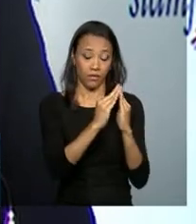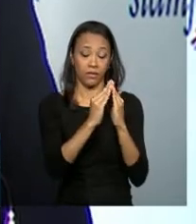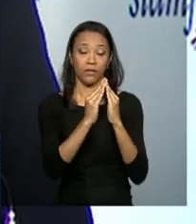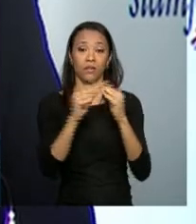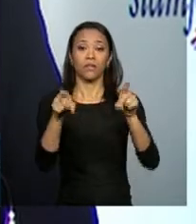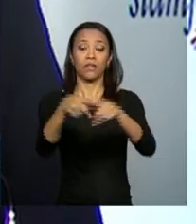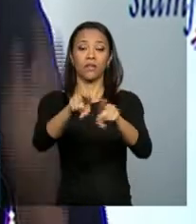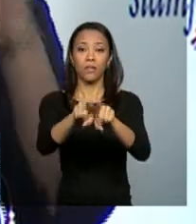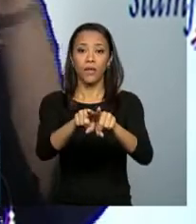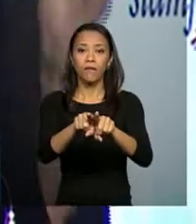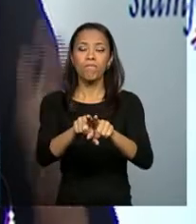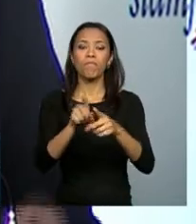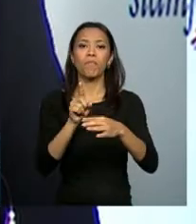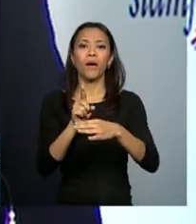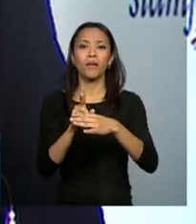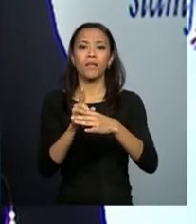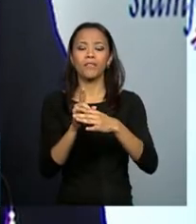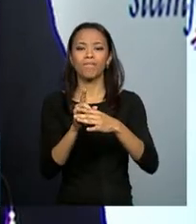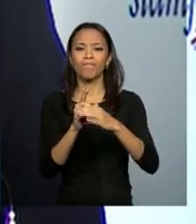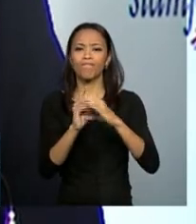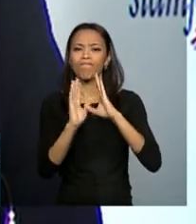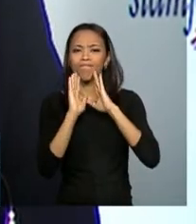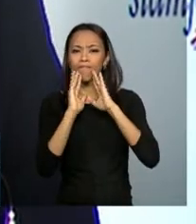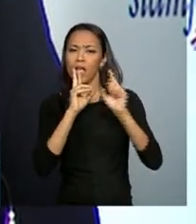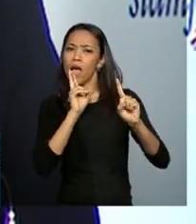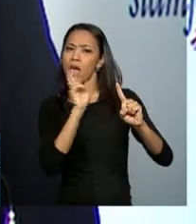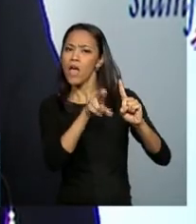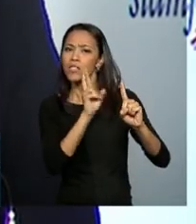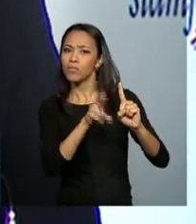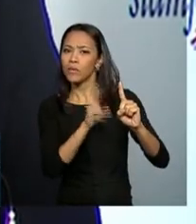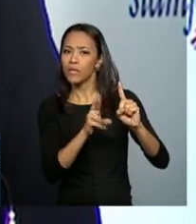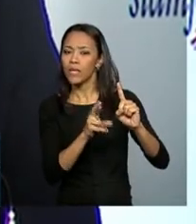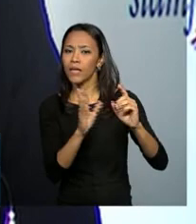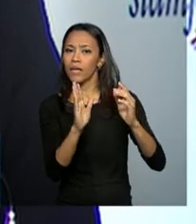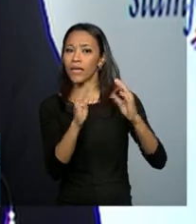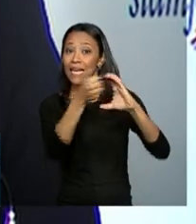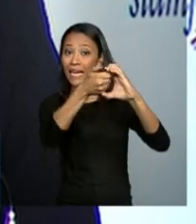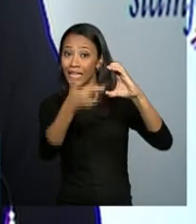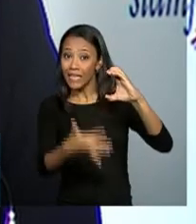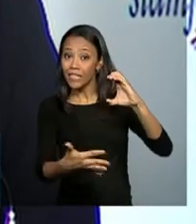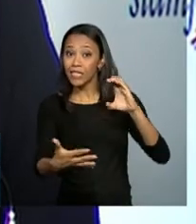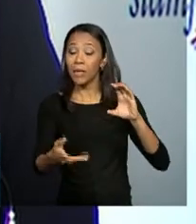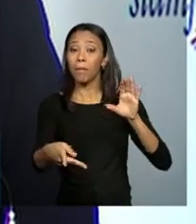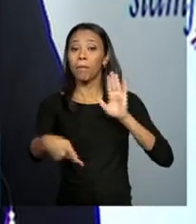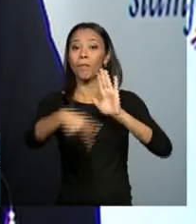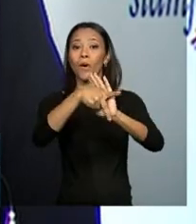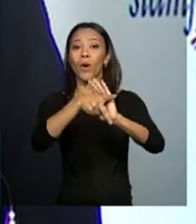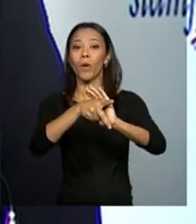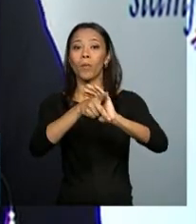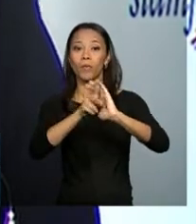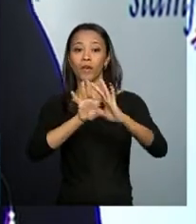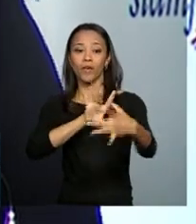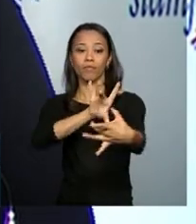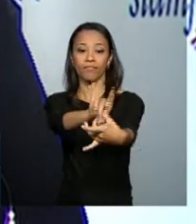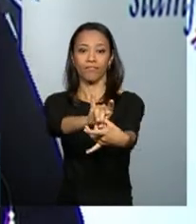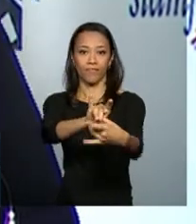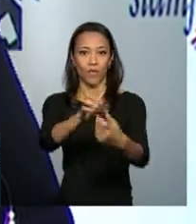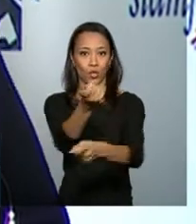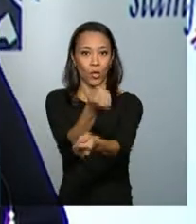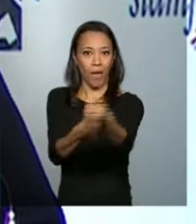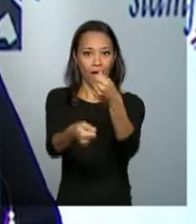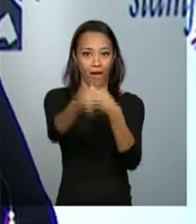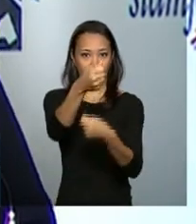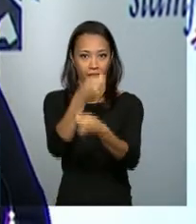atender certas características de mudanças do mercado, como é a possibilidade de criar uma